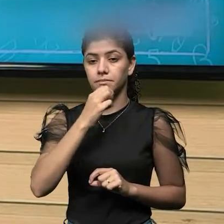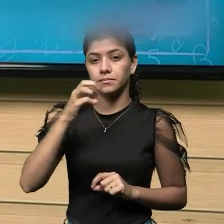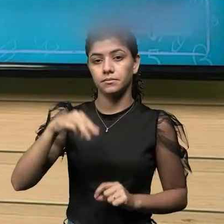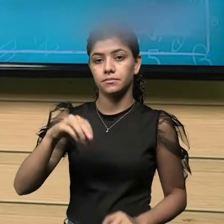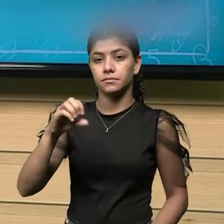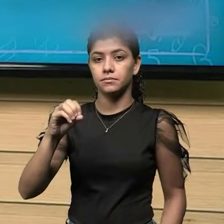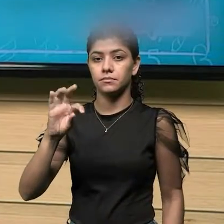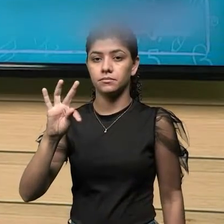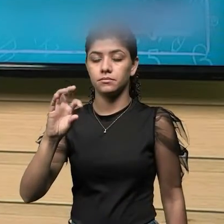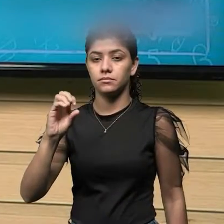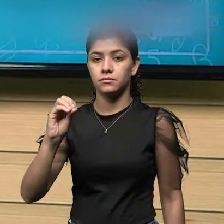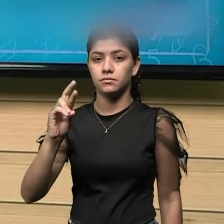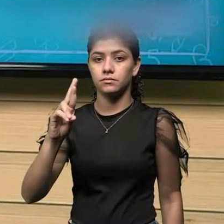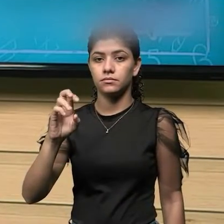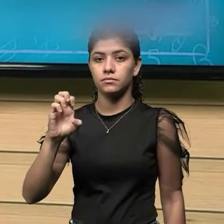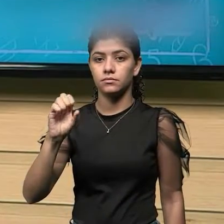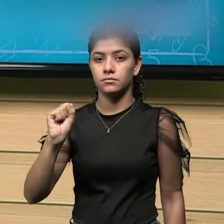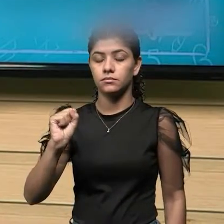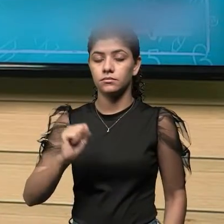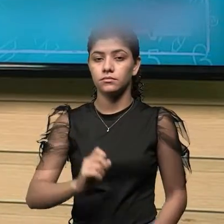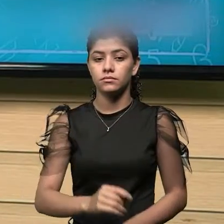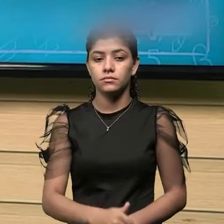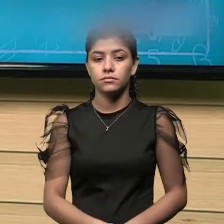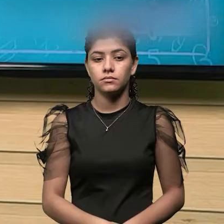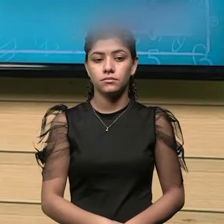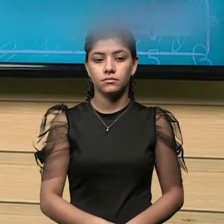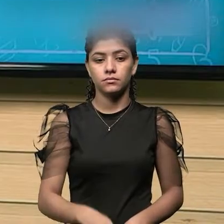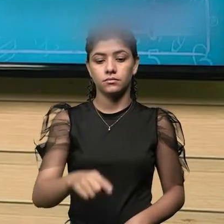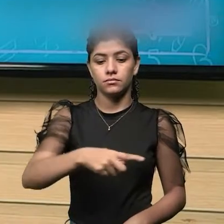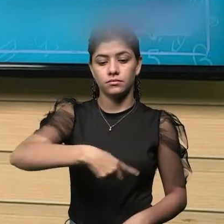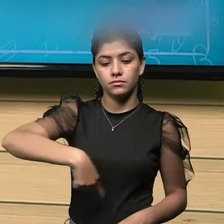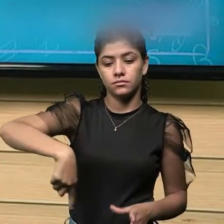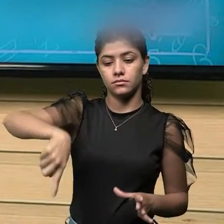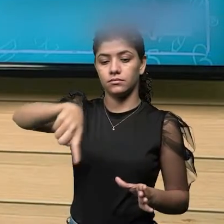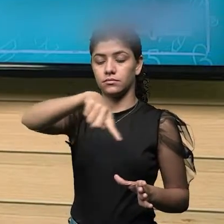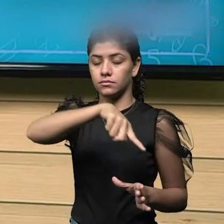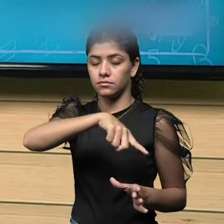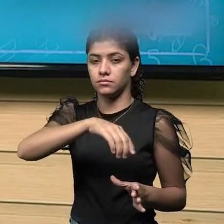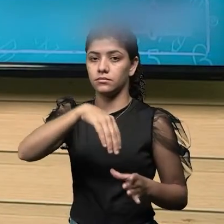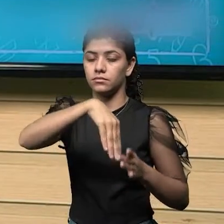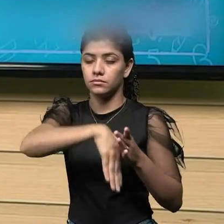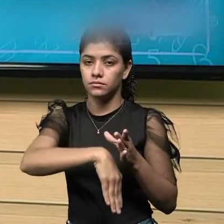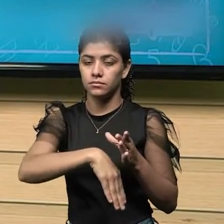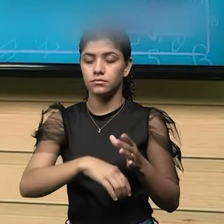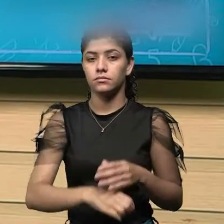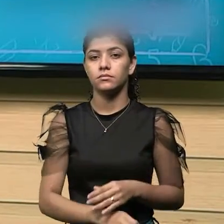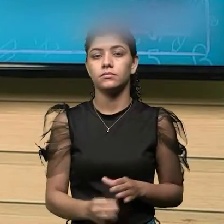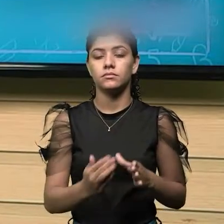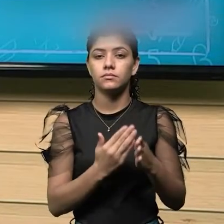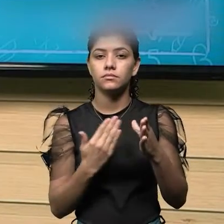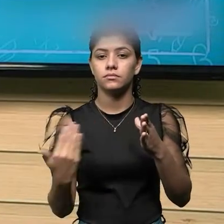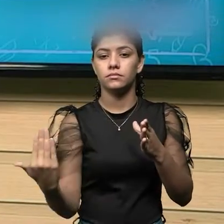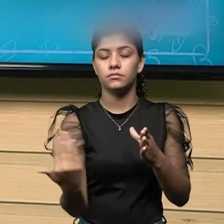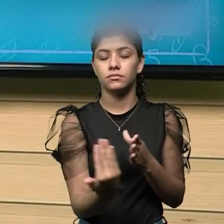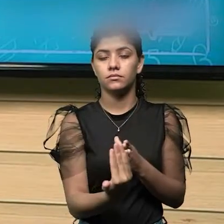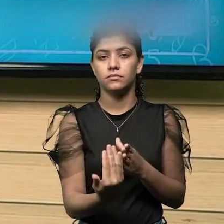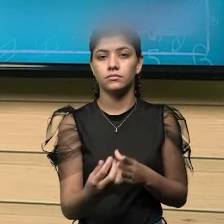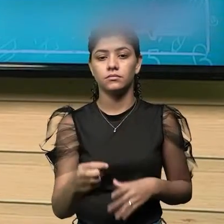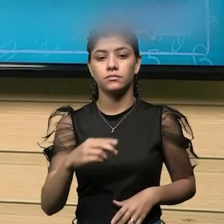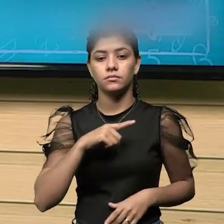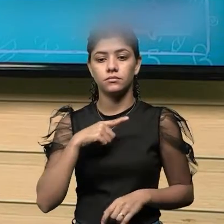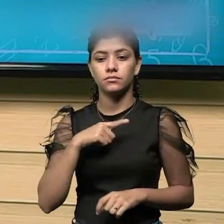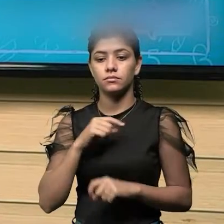motores, tá, para medir se aquele diâmetro dentro do cilindro, se ele